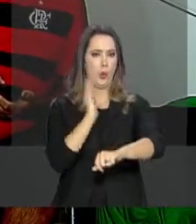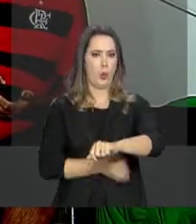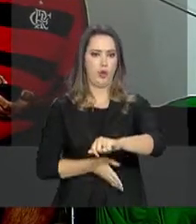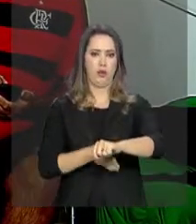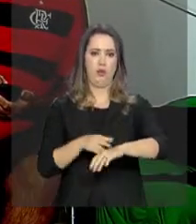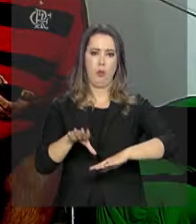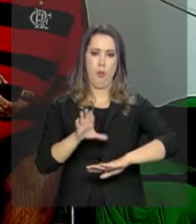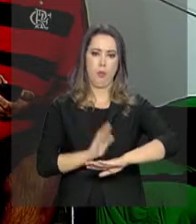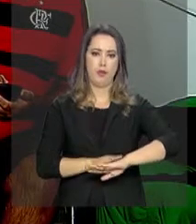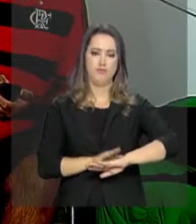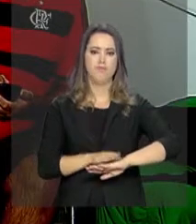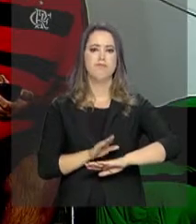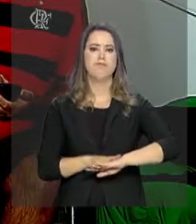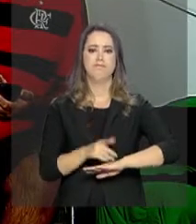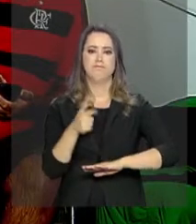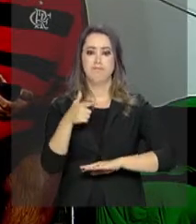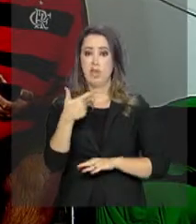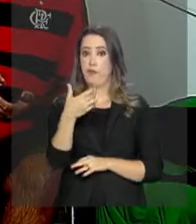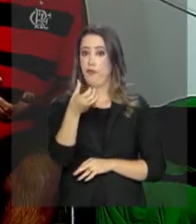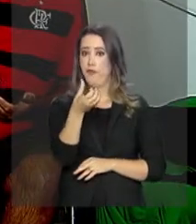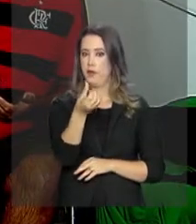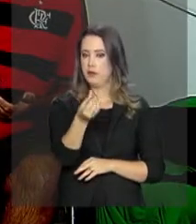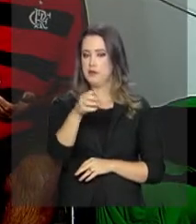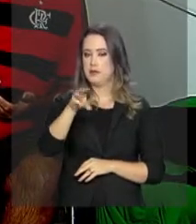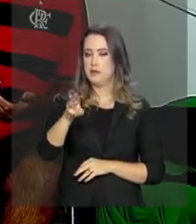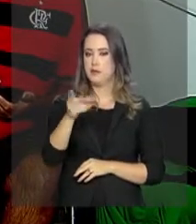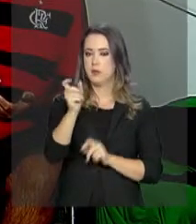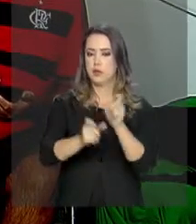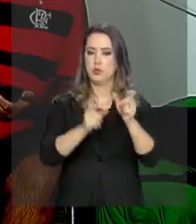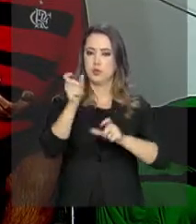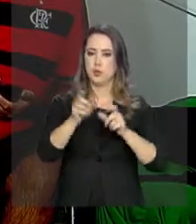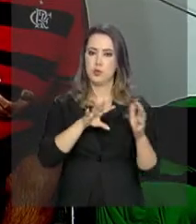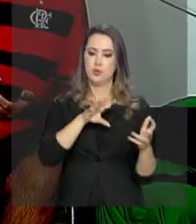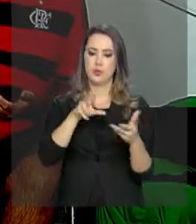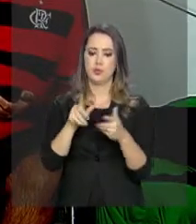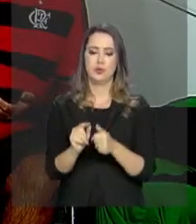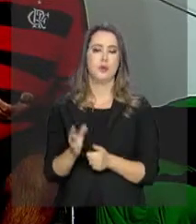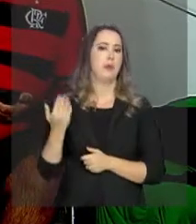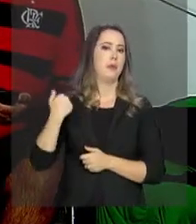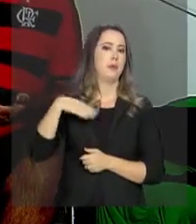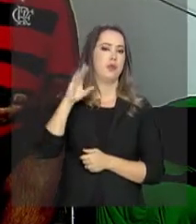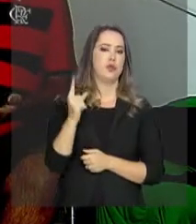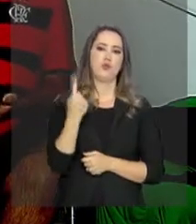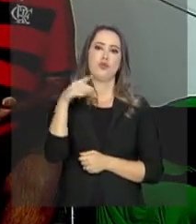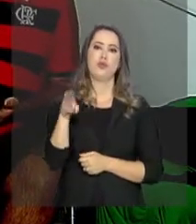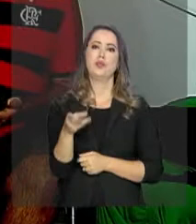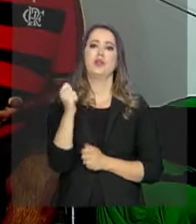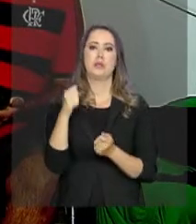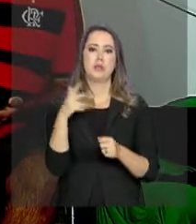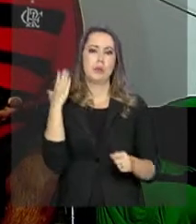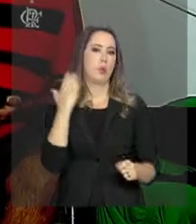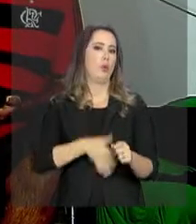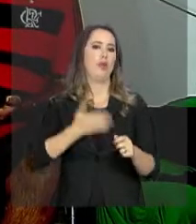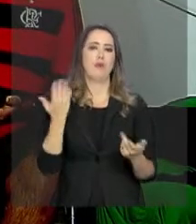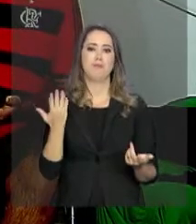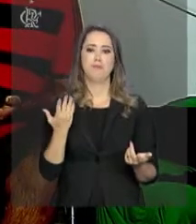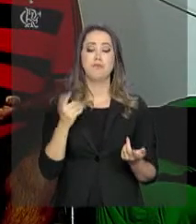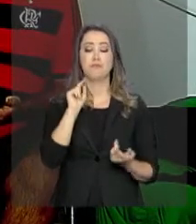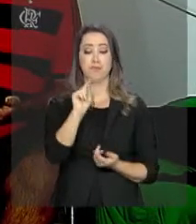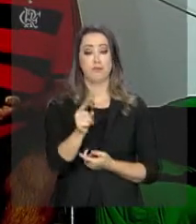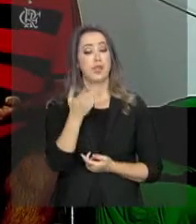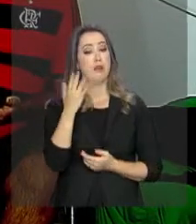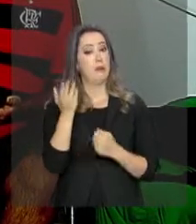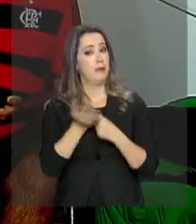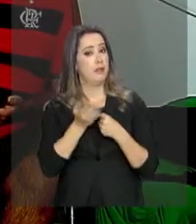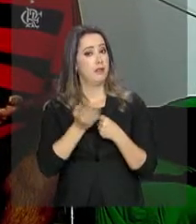milhões de pessoas por ano em todo o mundo e mais de um milhão delas tem parte do corpo amputada na média é